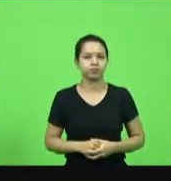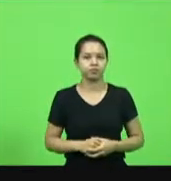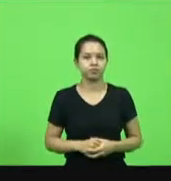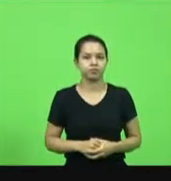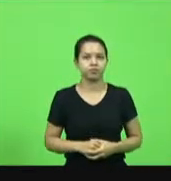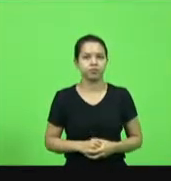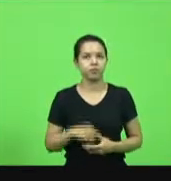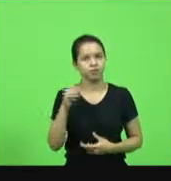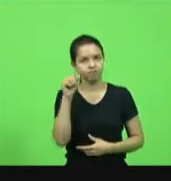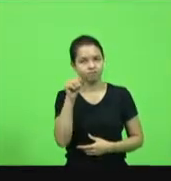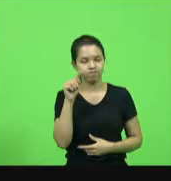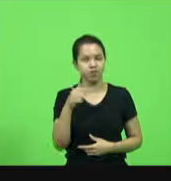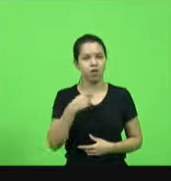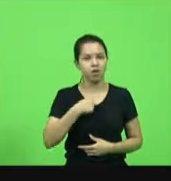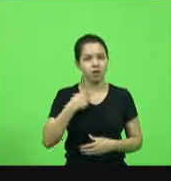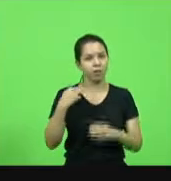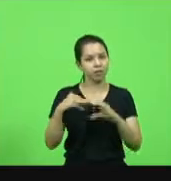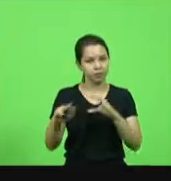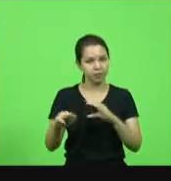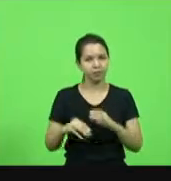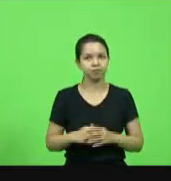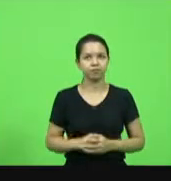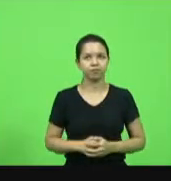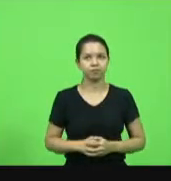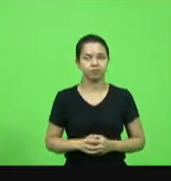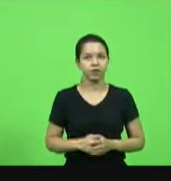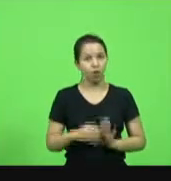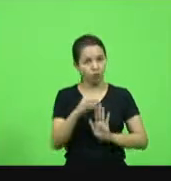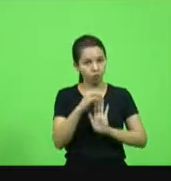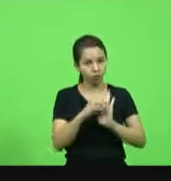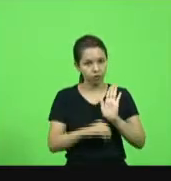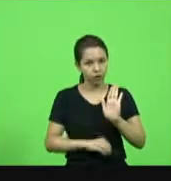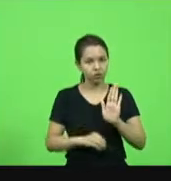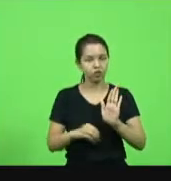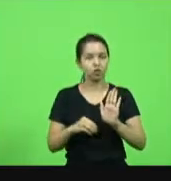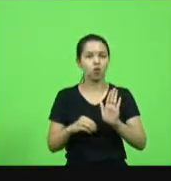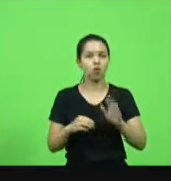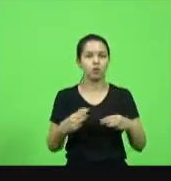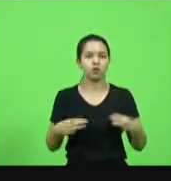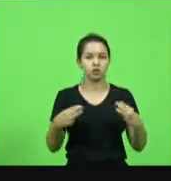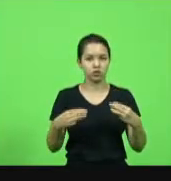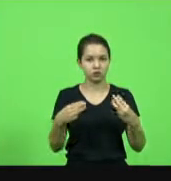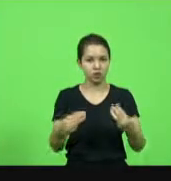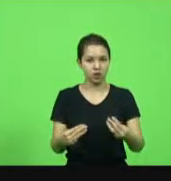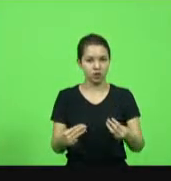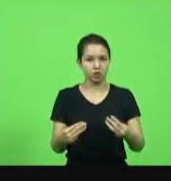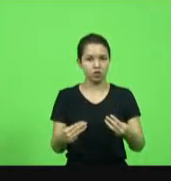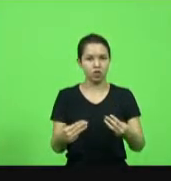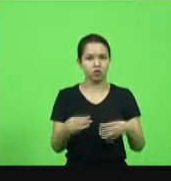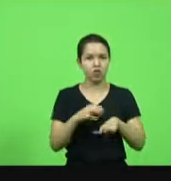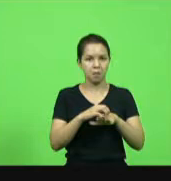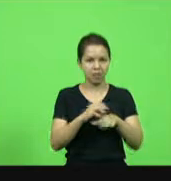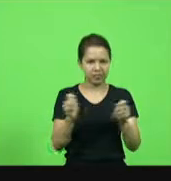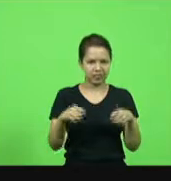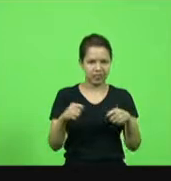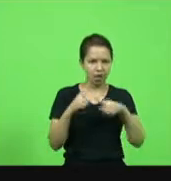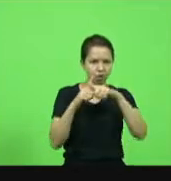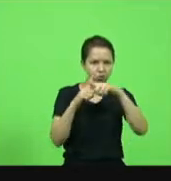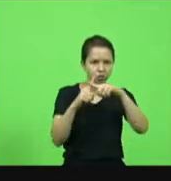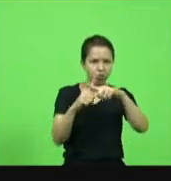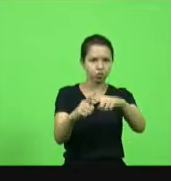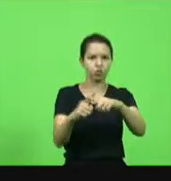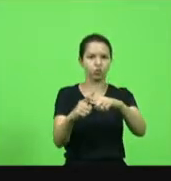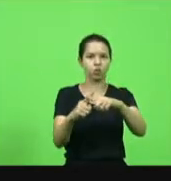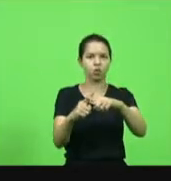através. Então, nós temos o ofício do Ministério dos Transportes, não sei se tem como aproximar o ofício ali, para